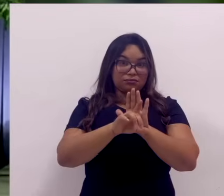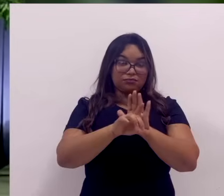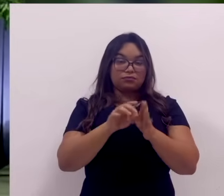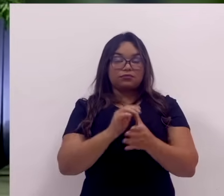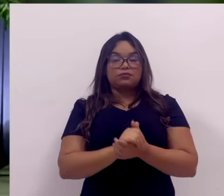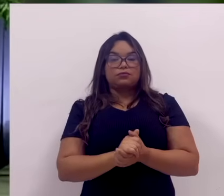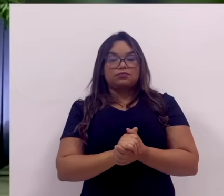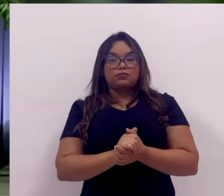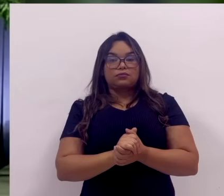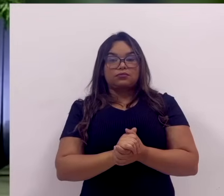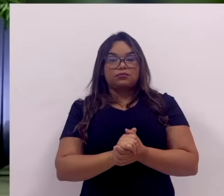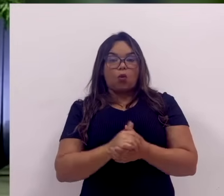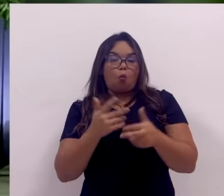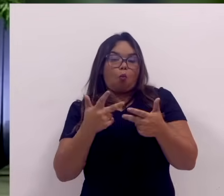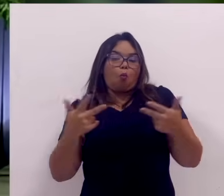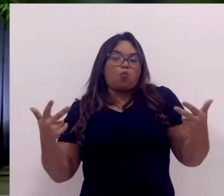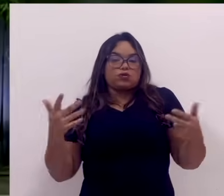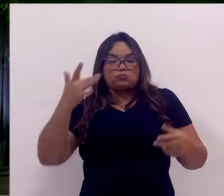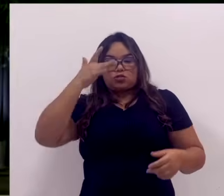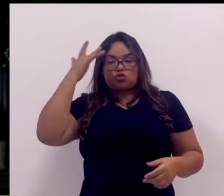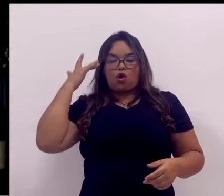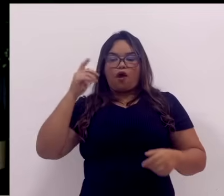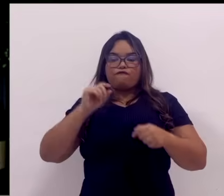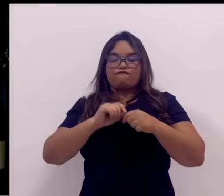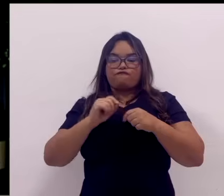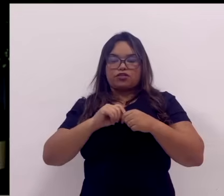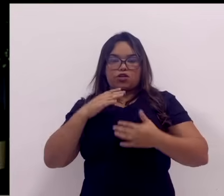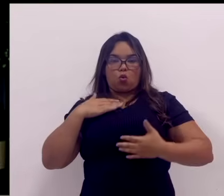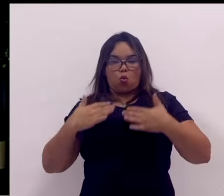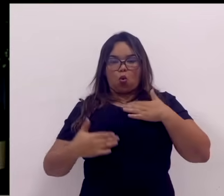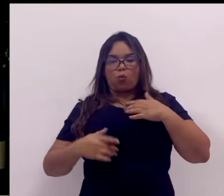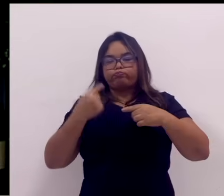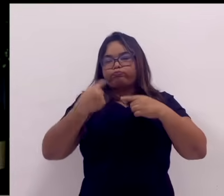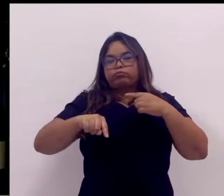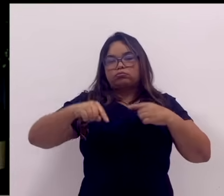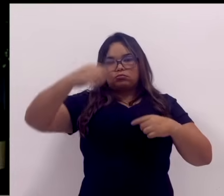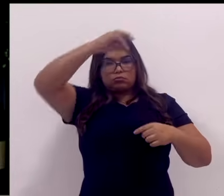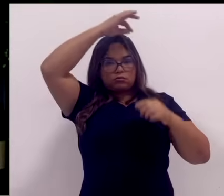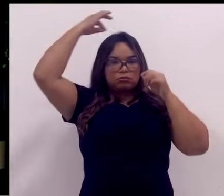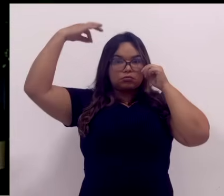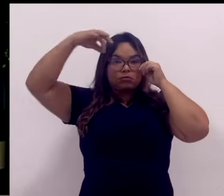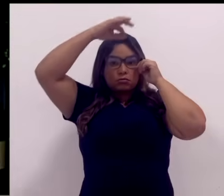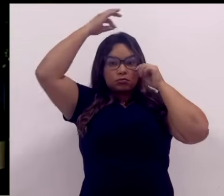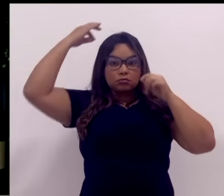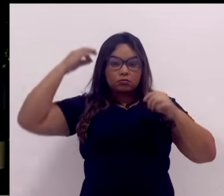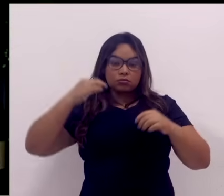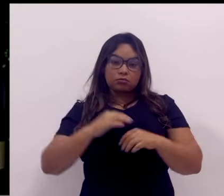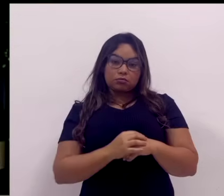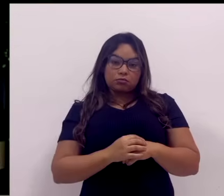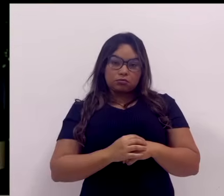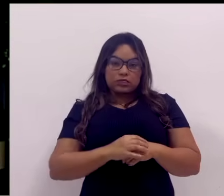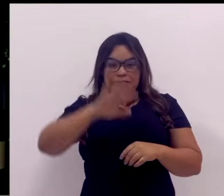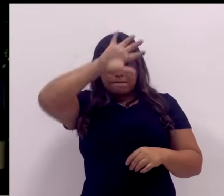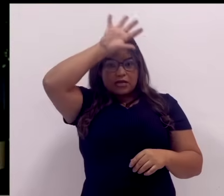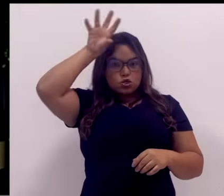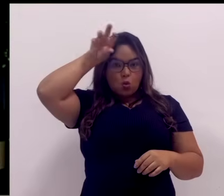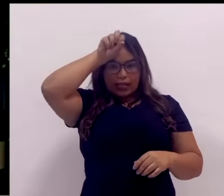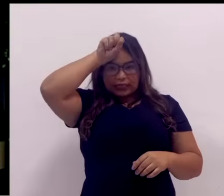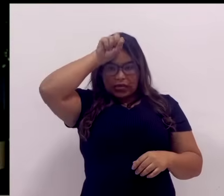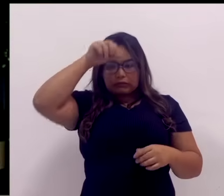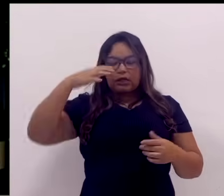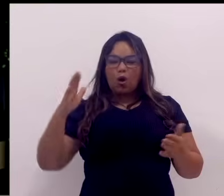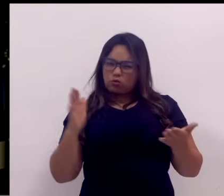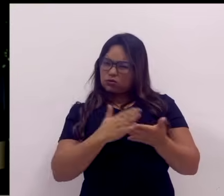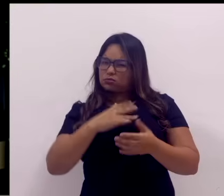Portanto, aquilo que o homem fizesse na sua carne não se aplicava à sua espiritualidade. É uma forma comum de se pensar hoje